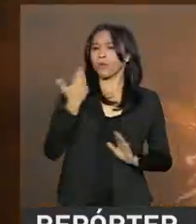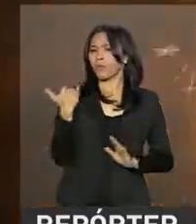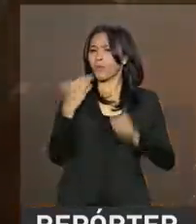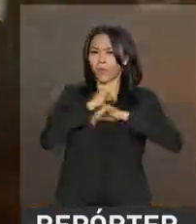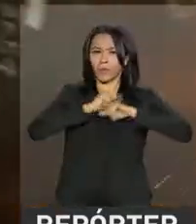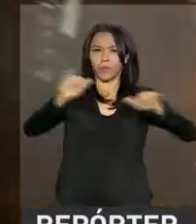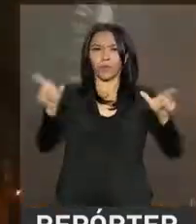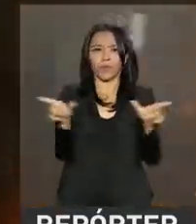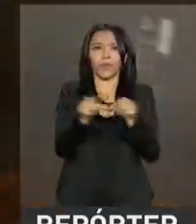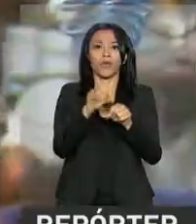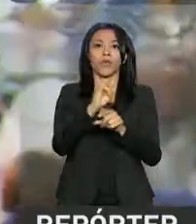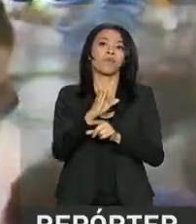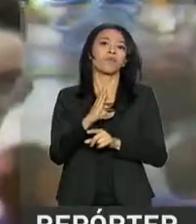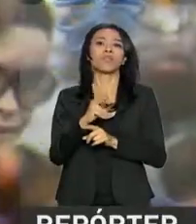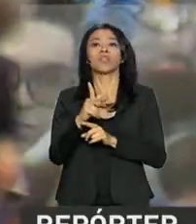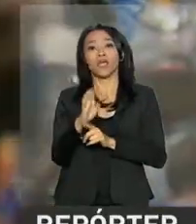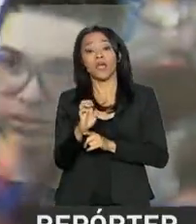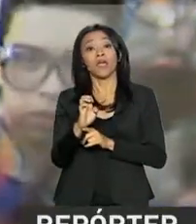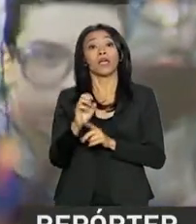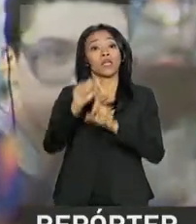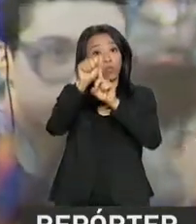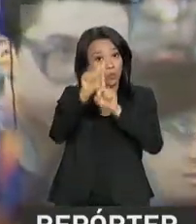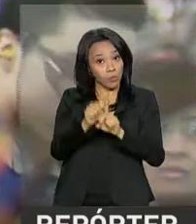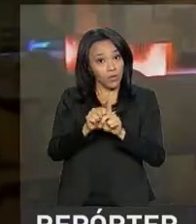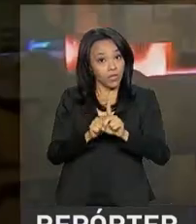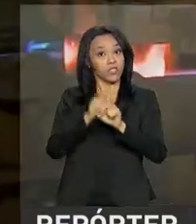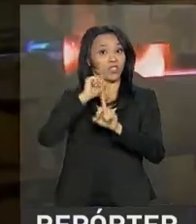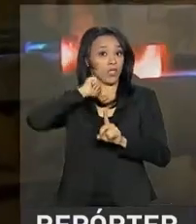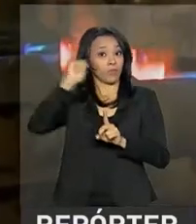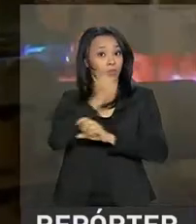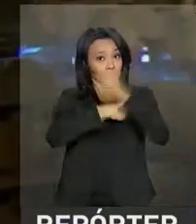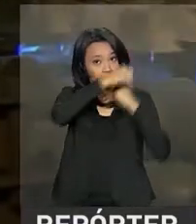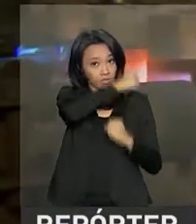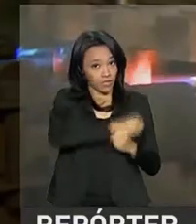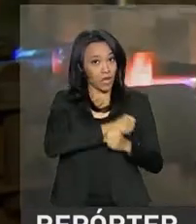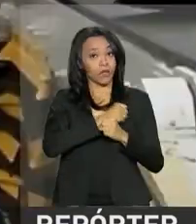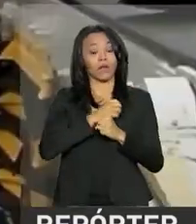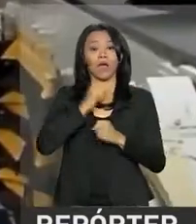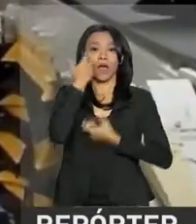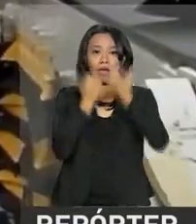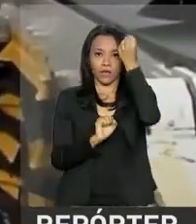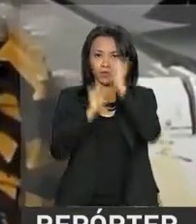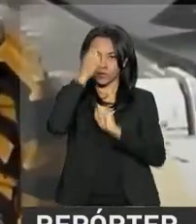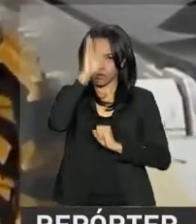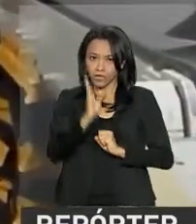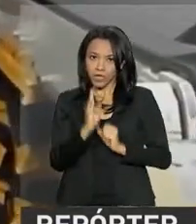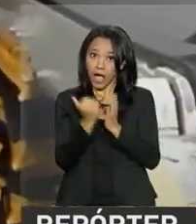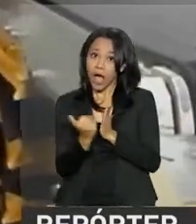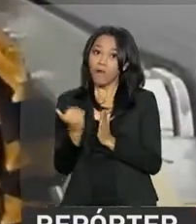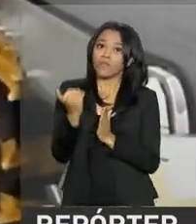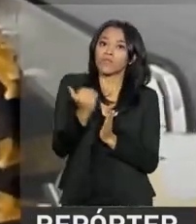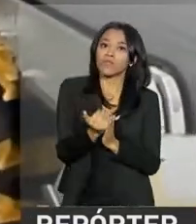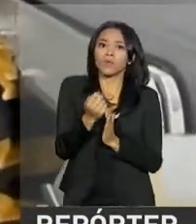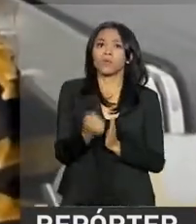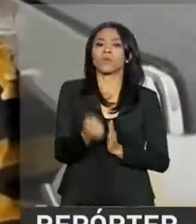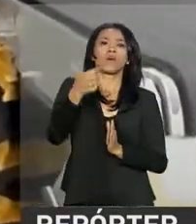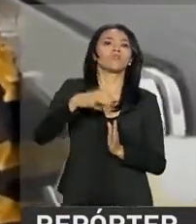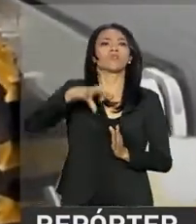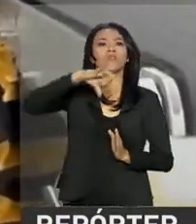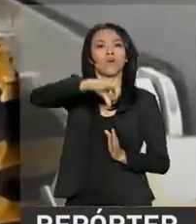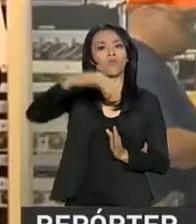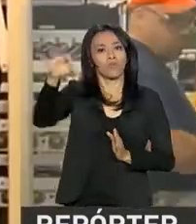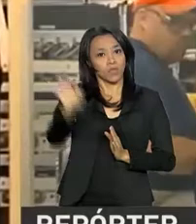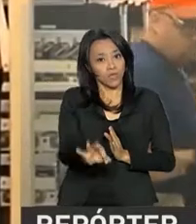em relação a abril do ano passado, a indústria brasileira avançou quase 9%. Entre os setores, as